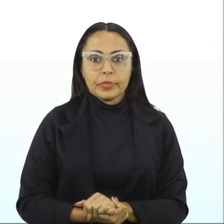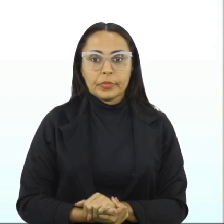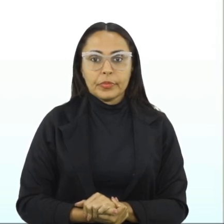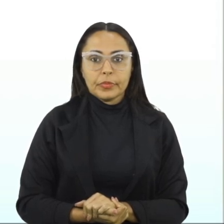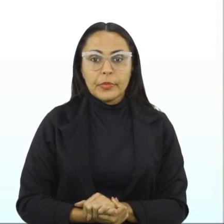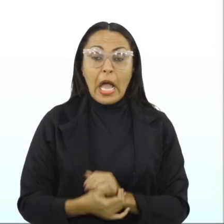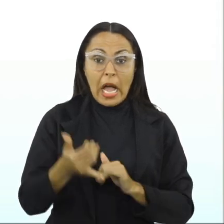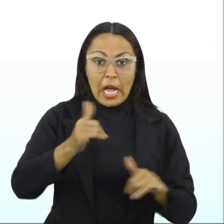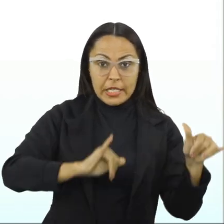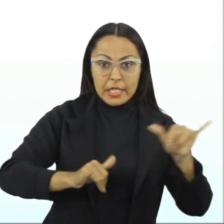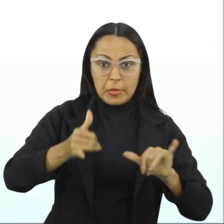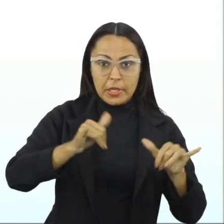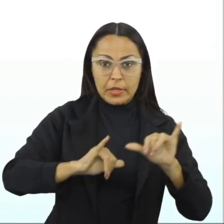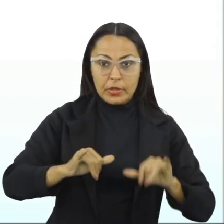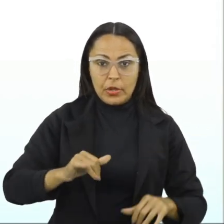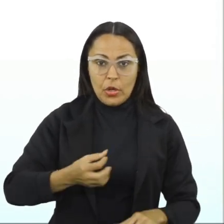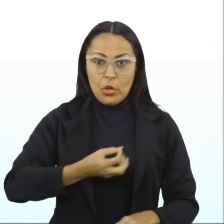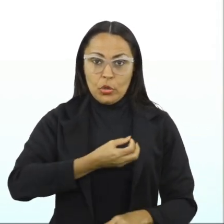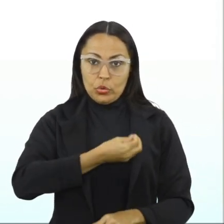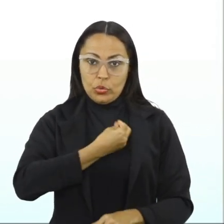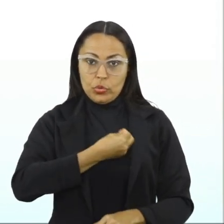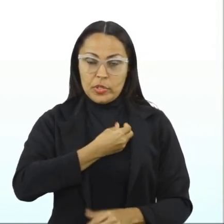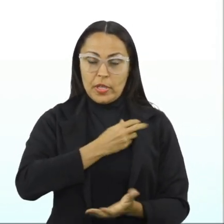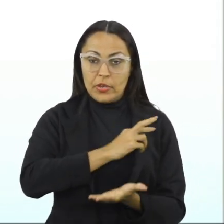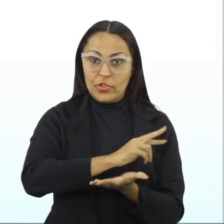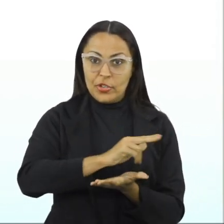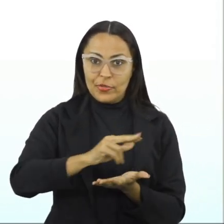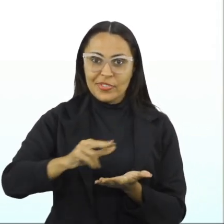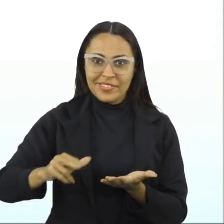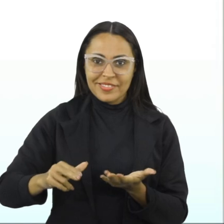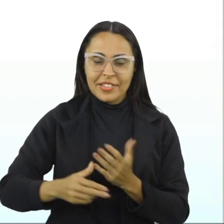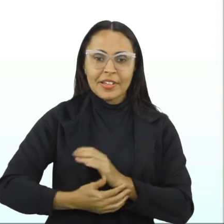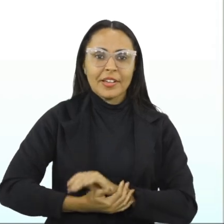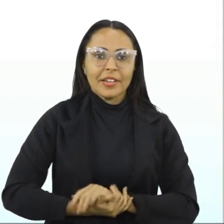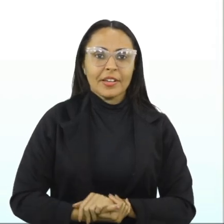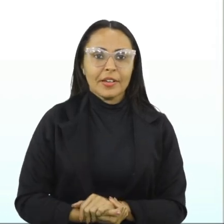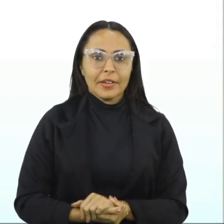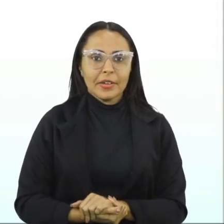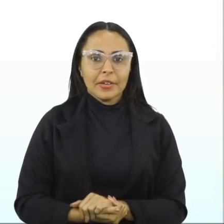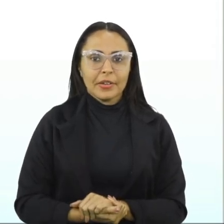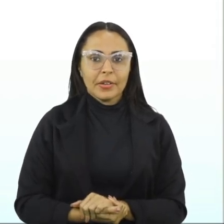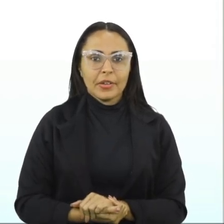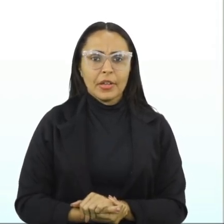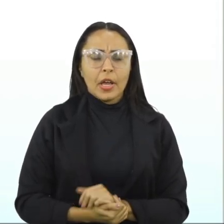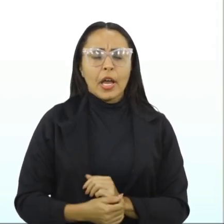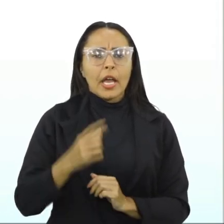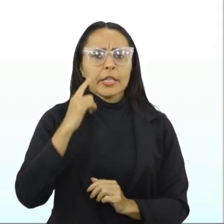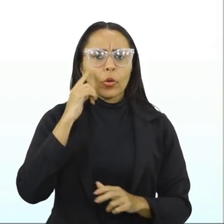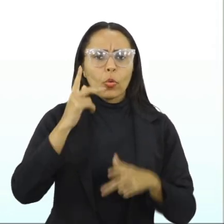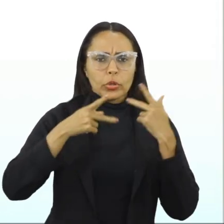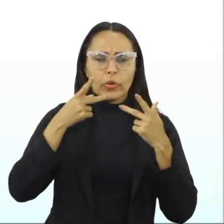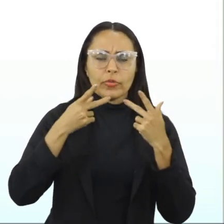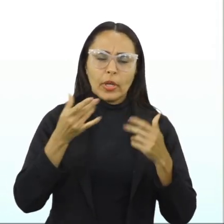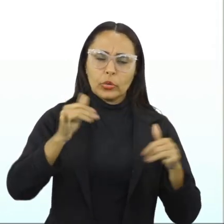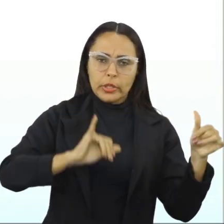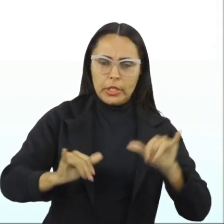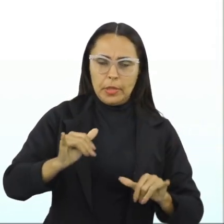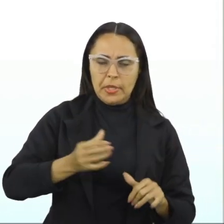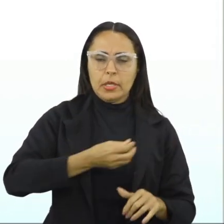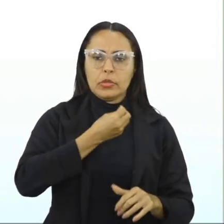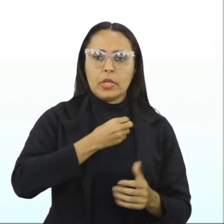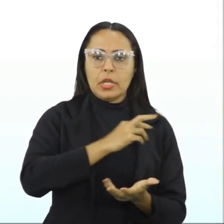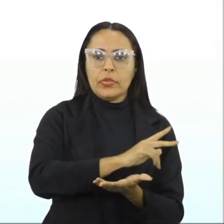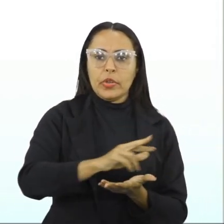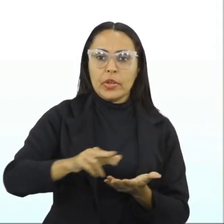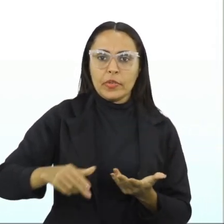dos seres vivos. A química dos seres vivos. E quando eu falo essa coisa de química dos seres vivos, é